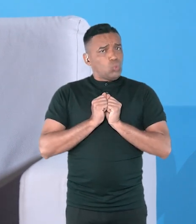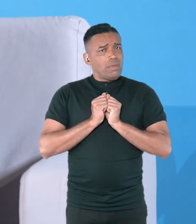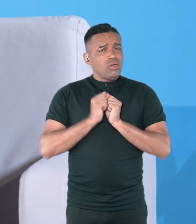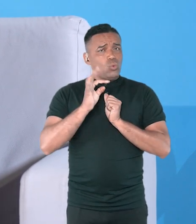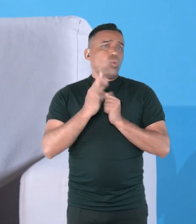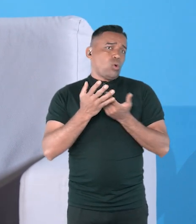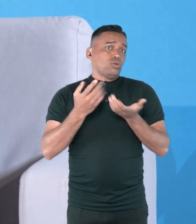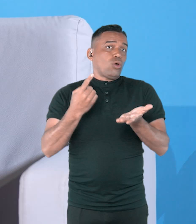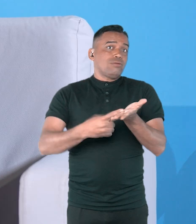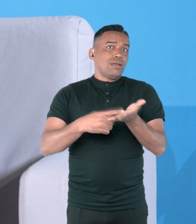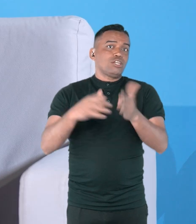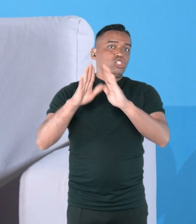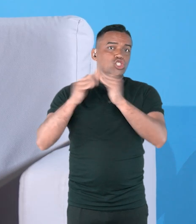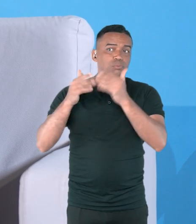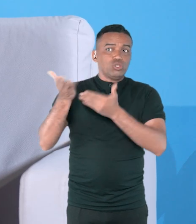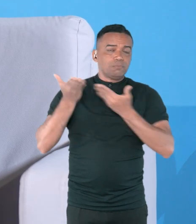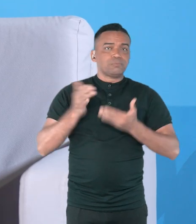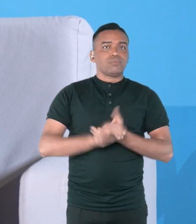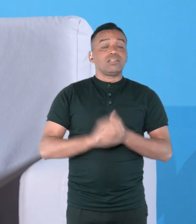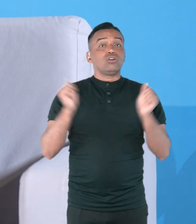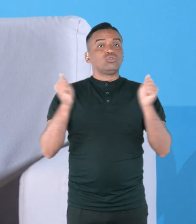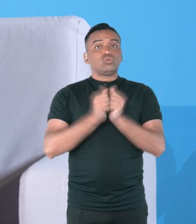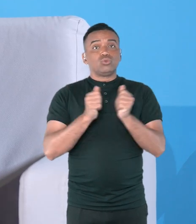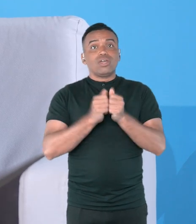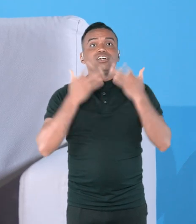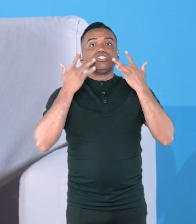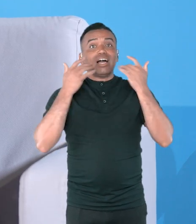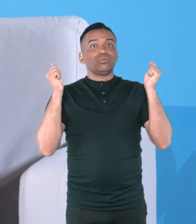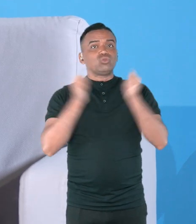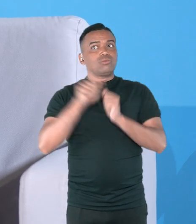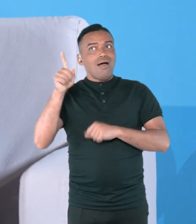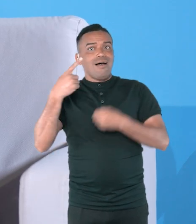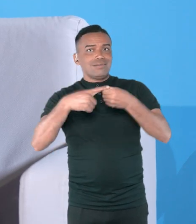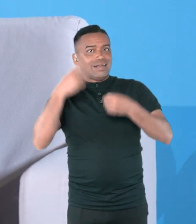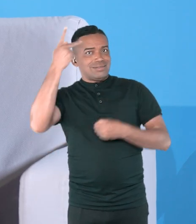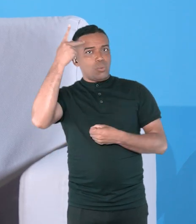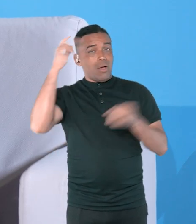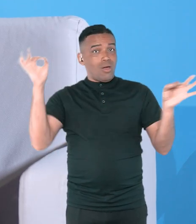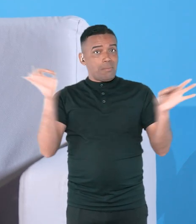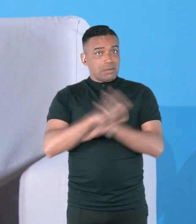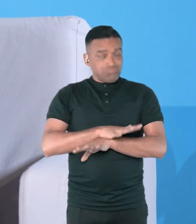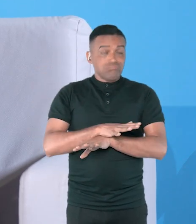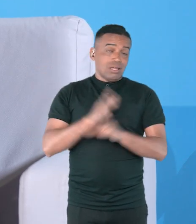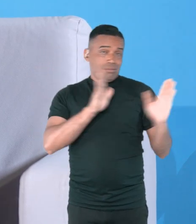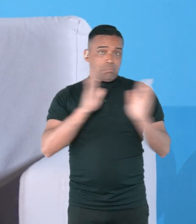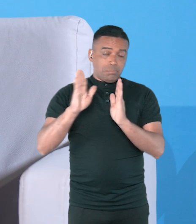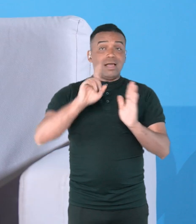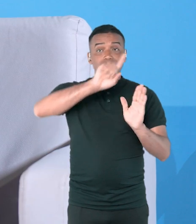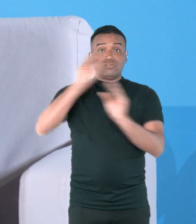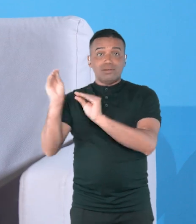comigo, assim? E aí fizemos o Que Só Sabemos Juntos, que é a peça que a gente está em cartaz lá em São Paulo, terminando a temporada em São